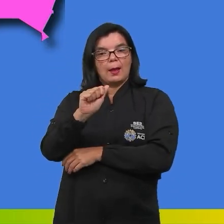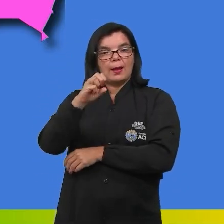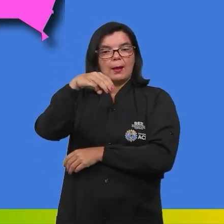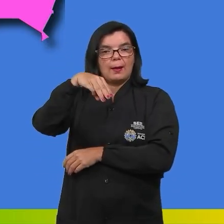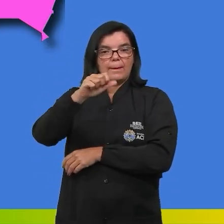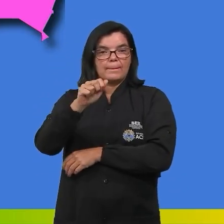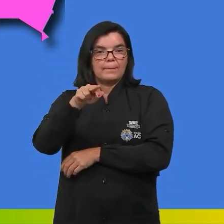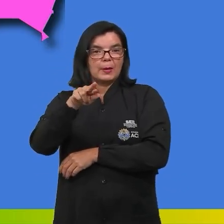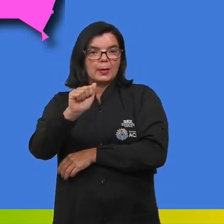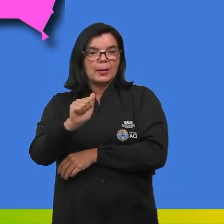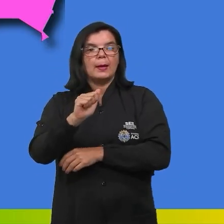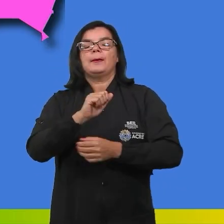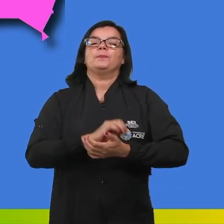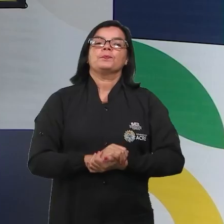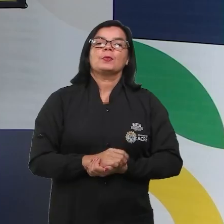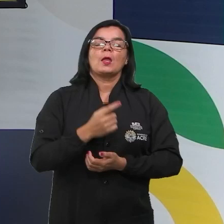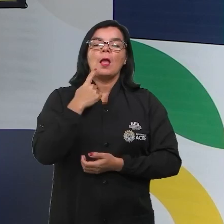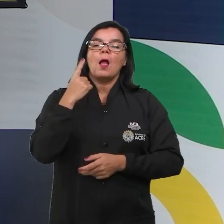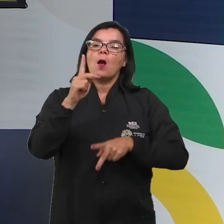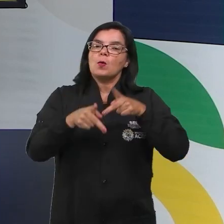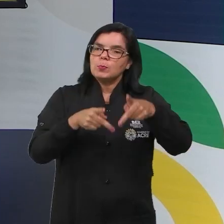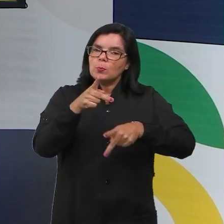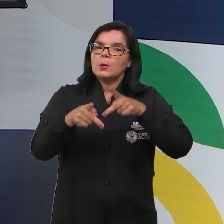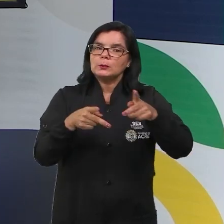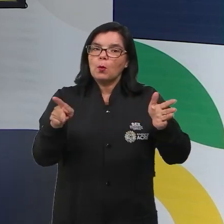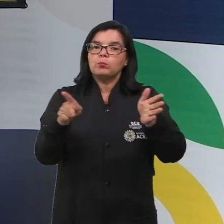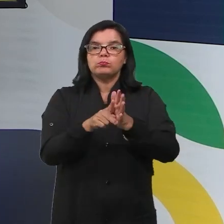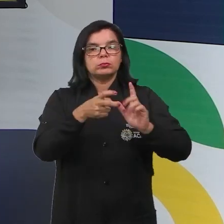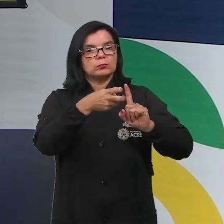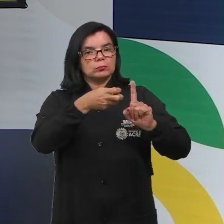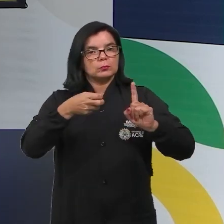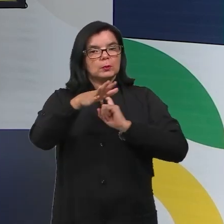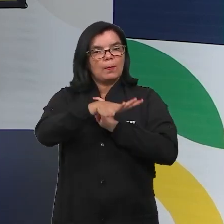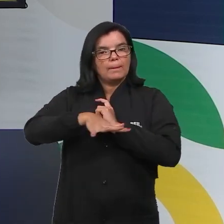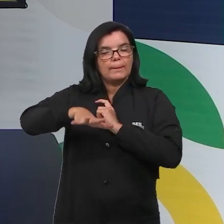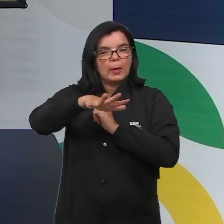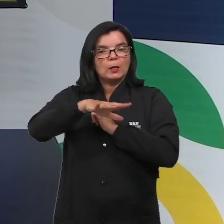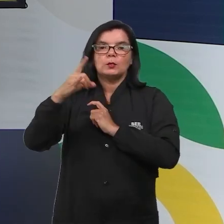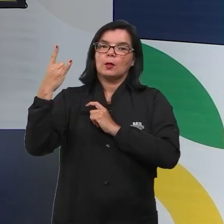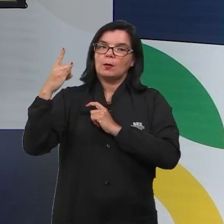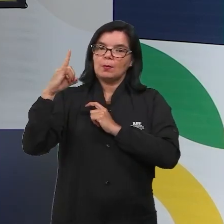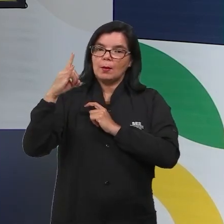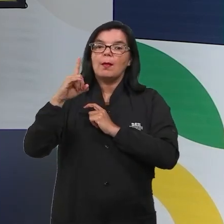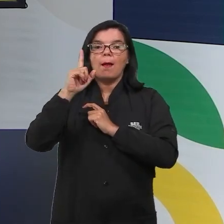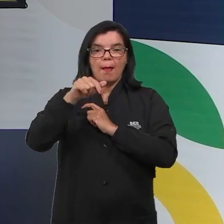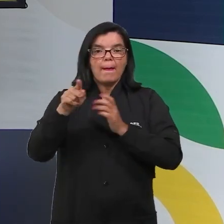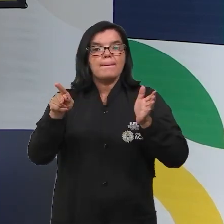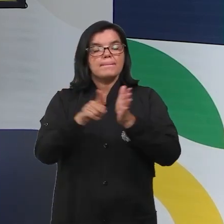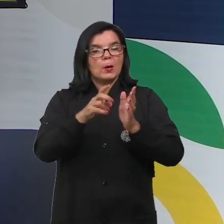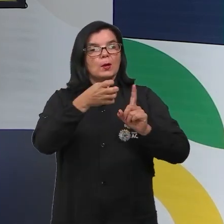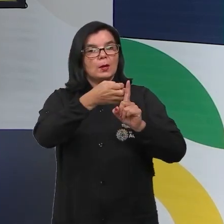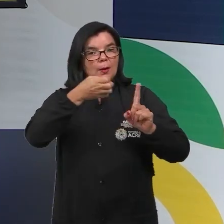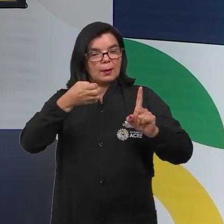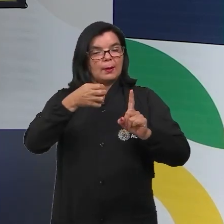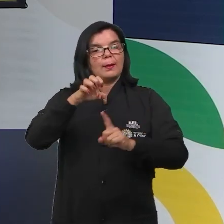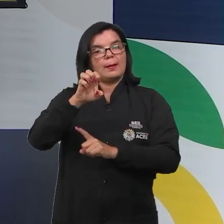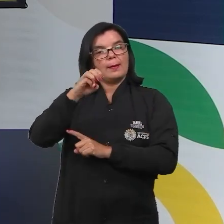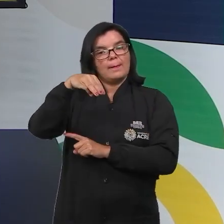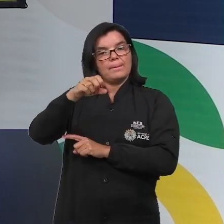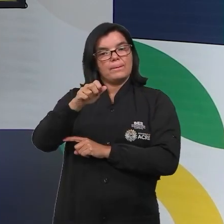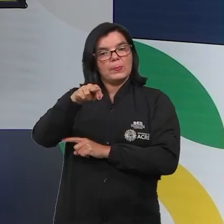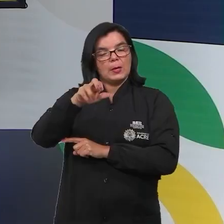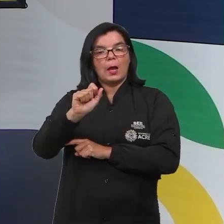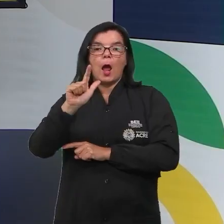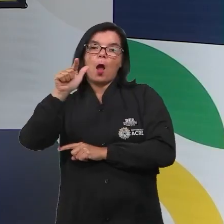o aimará, ele é uma população indígena. Então, grande parte da população boliviana, ela é indígena, de etnia aimará.